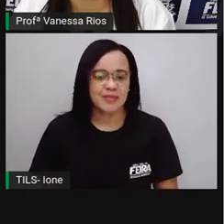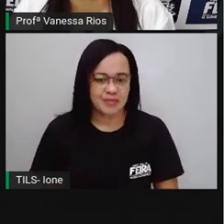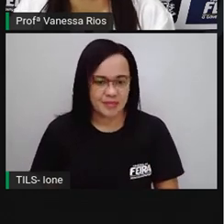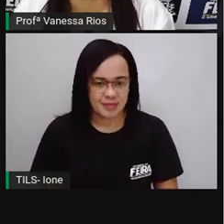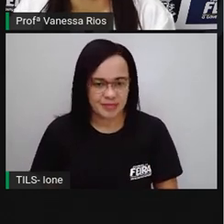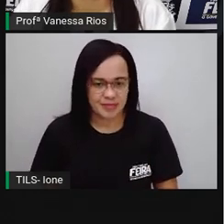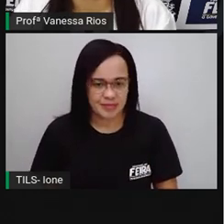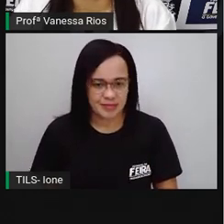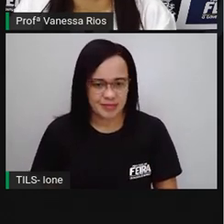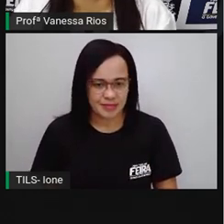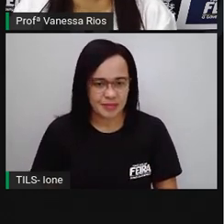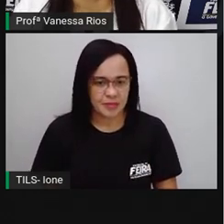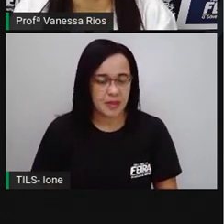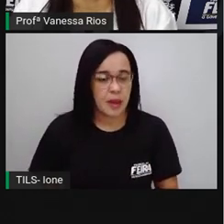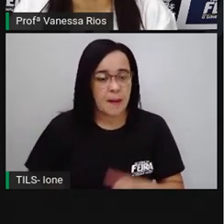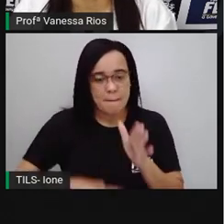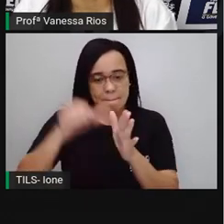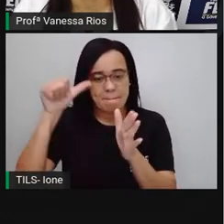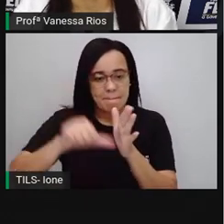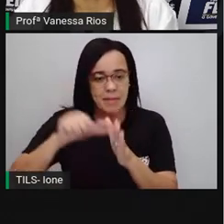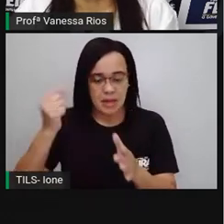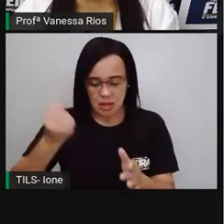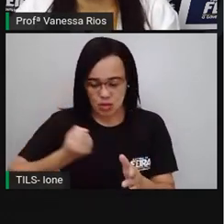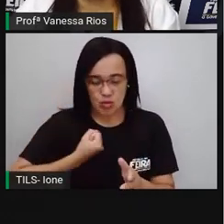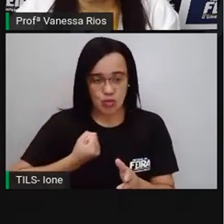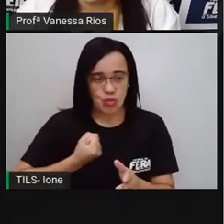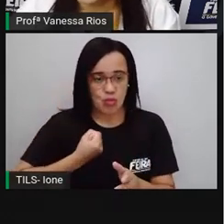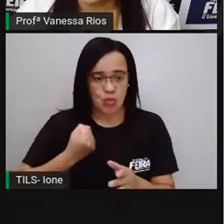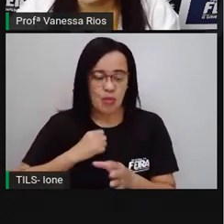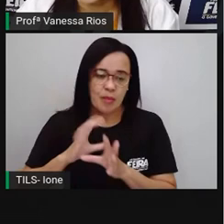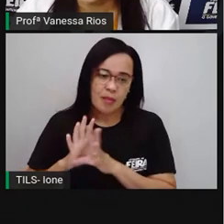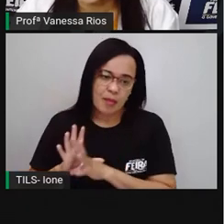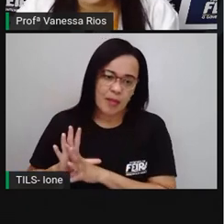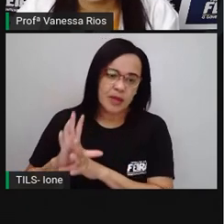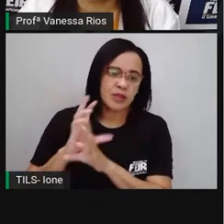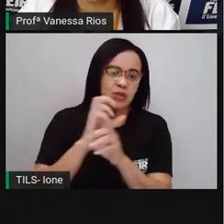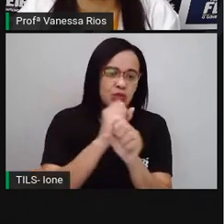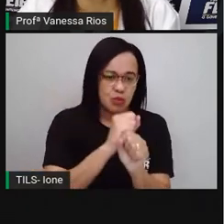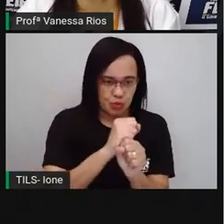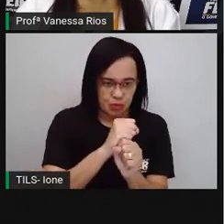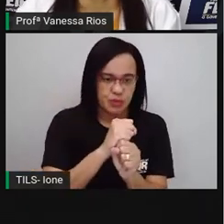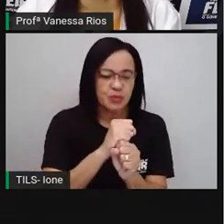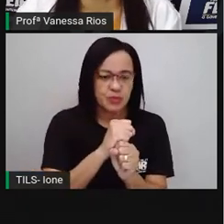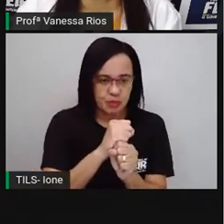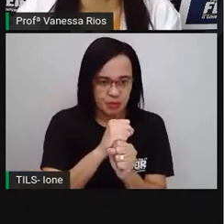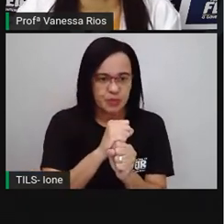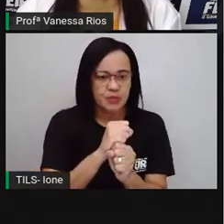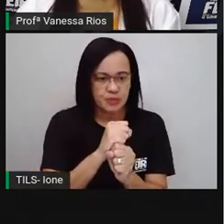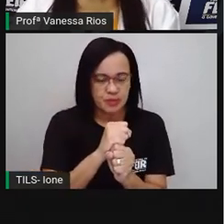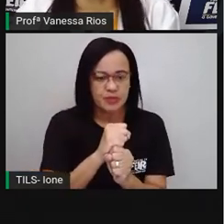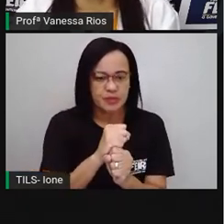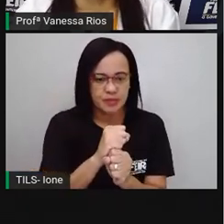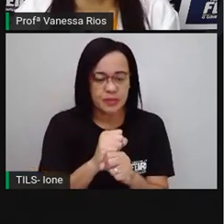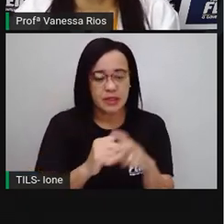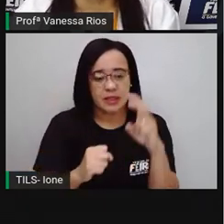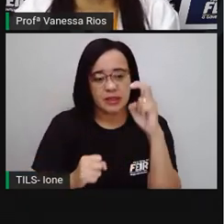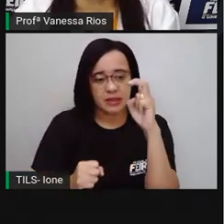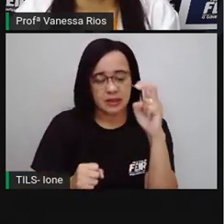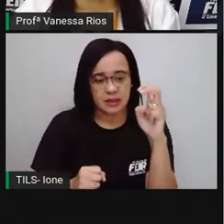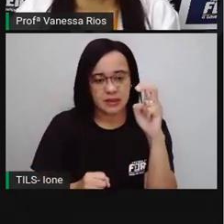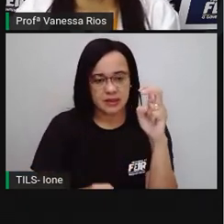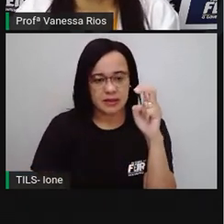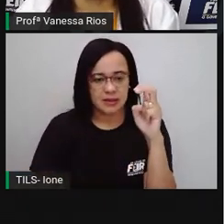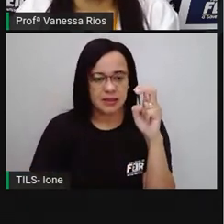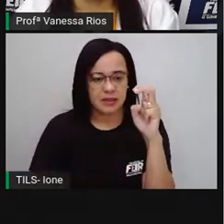os números aqui, ó, que não estão subtraindo, que não estão diminuindo, né? 5 e 5. Então,